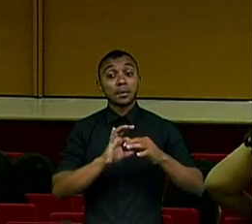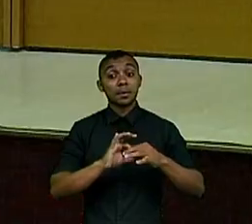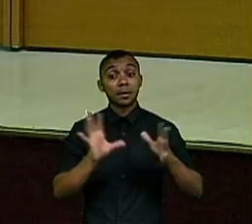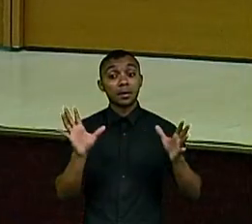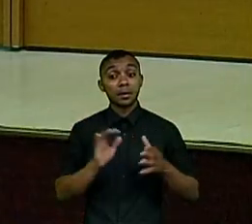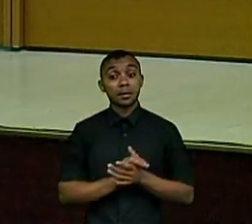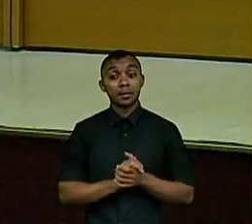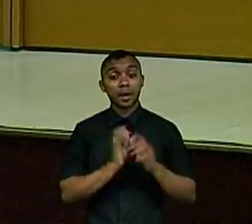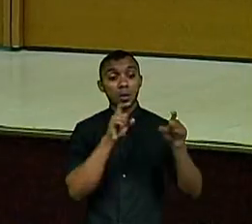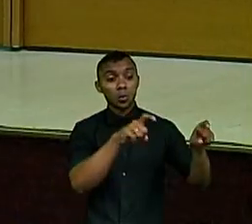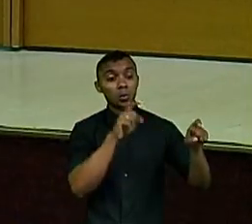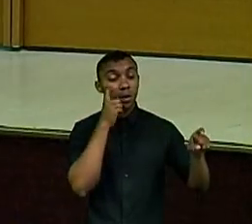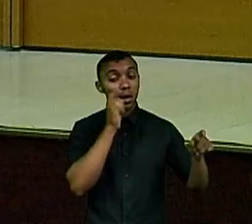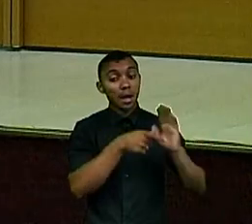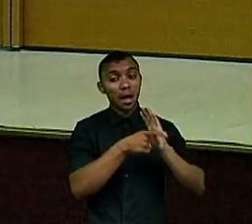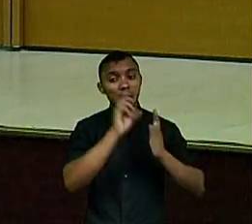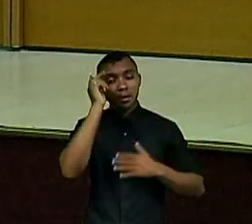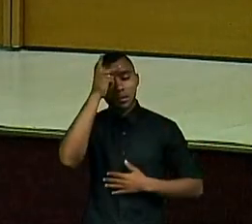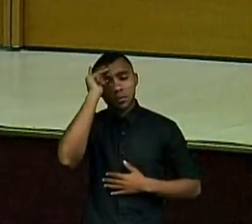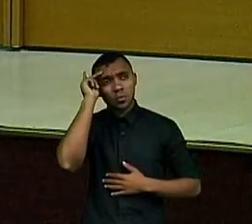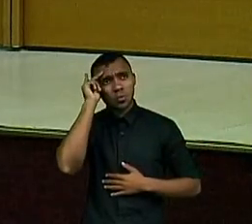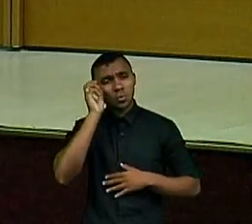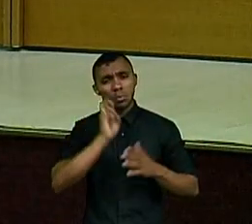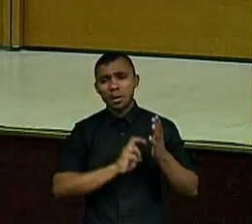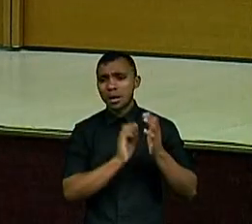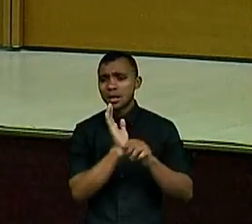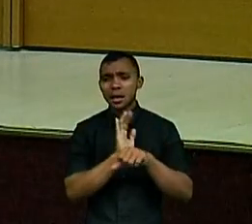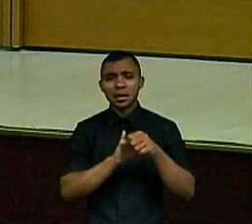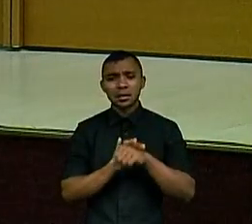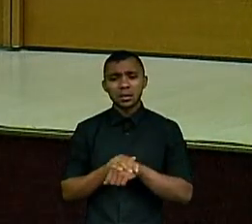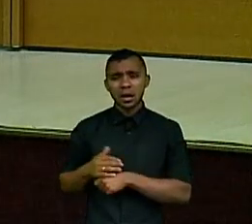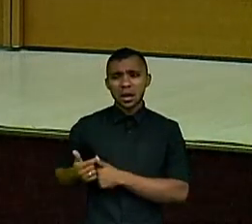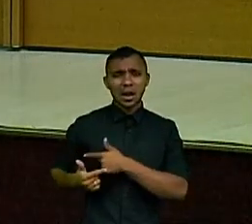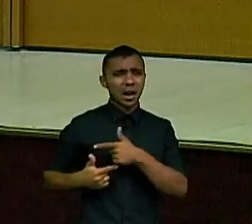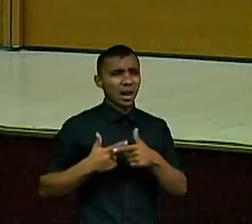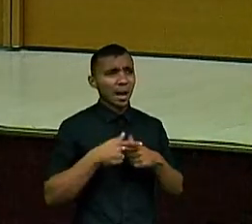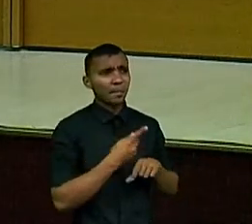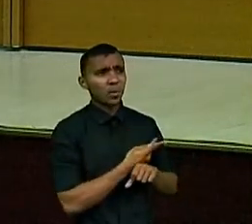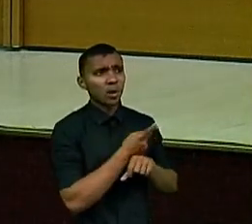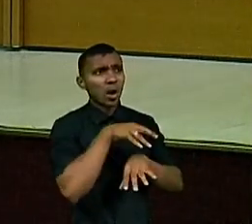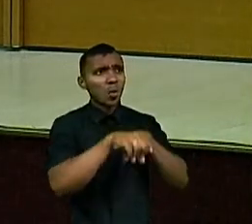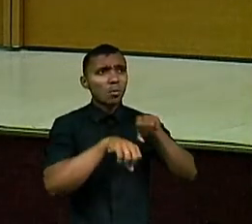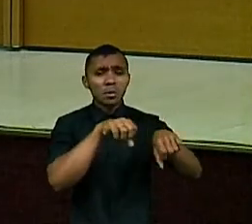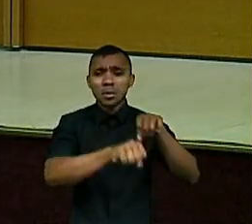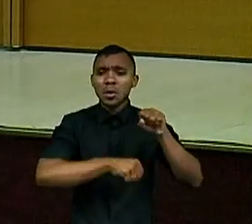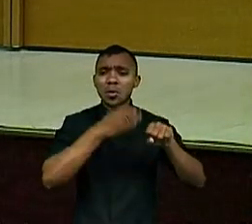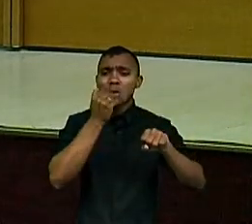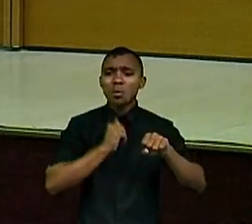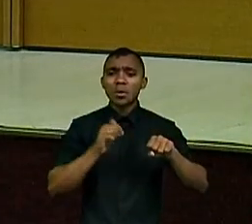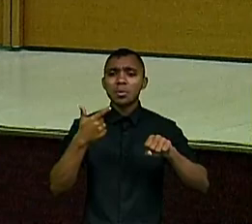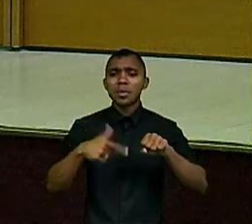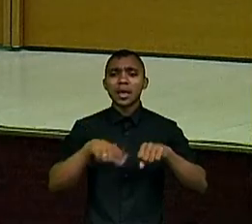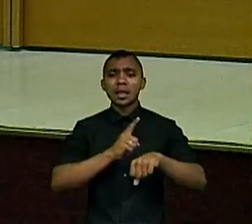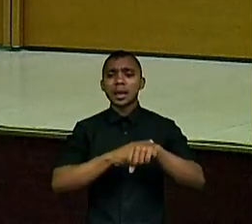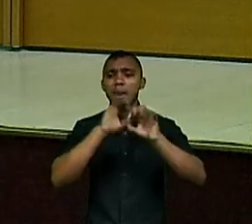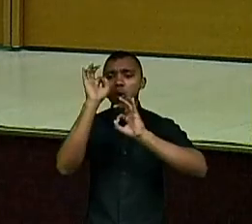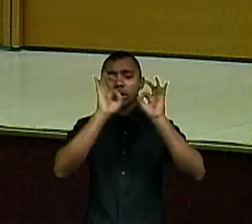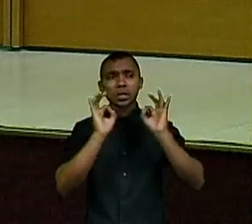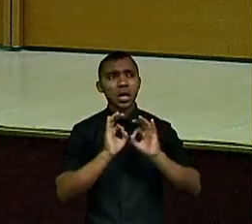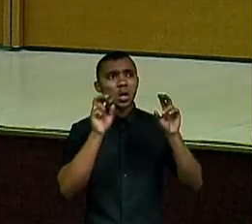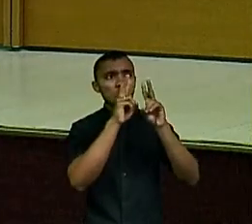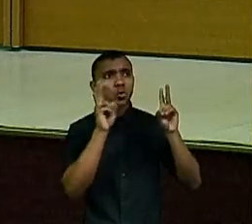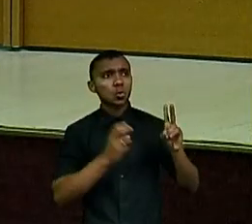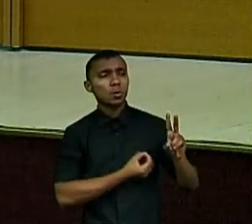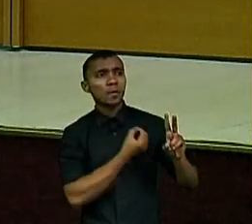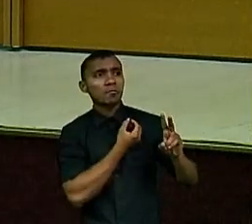agricultura o ser humano passava o dia caçando pescando e coletando já tem para religião não tinha tempo para se organizar politicamente não tinha tempo para nada para arte